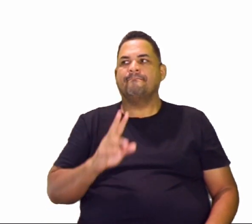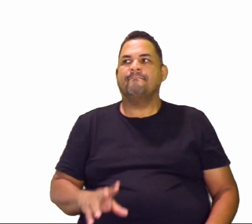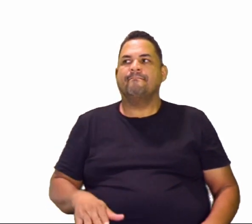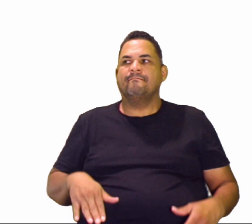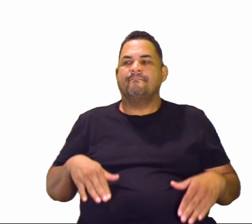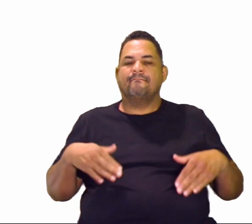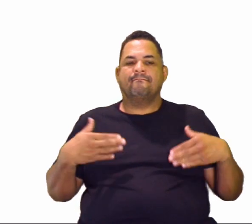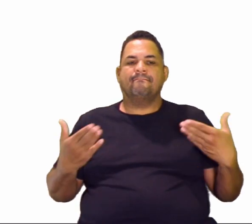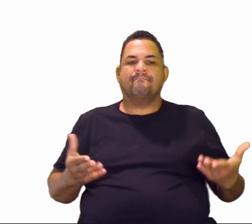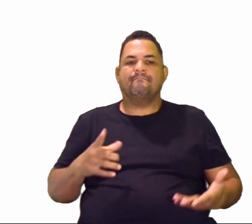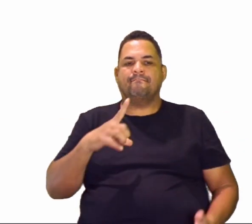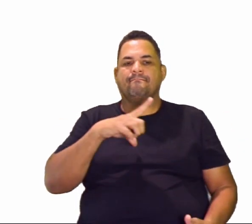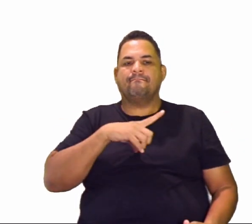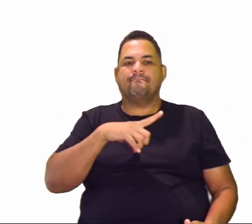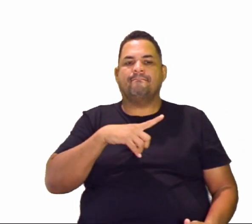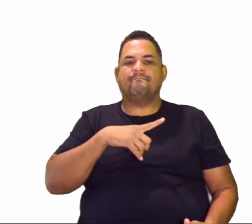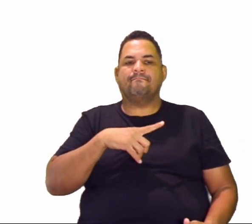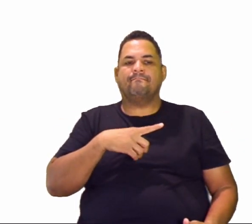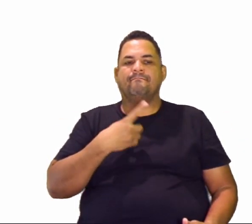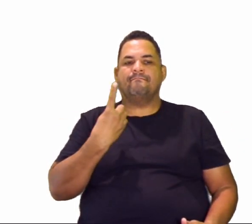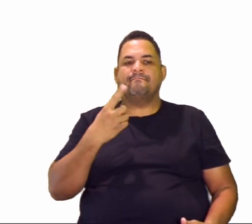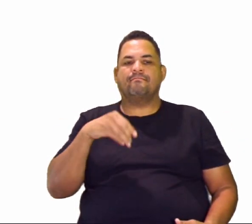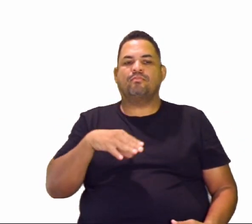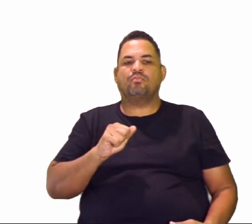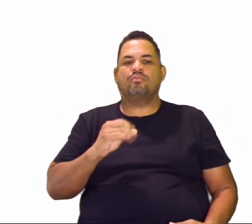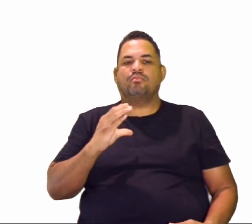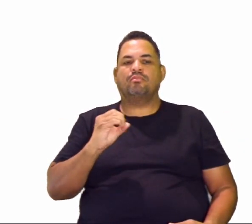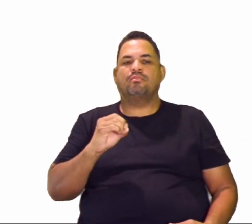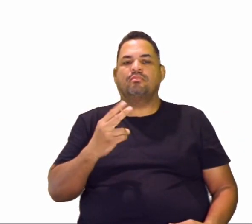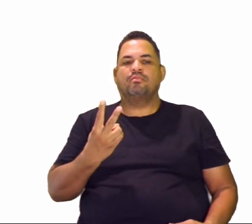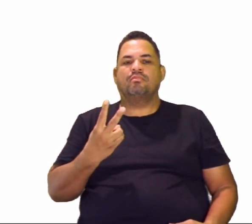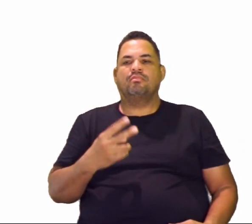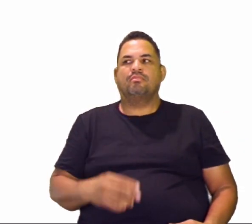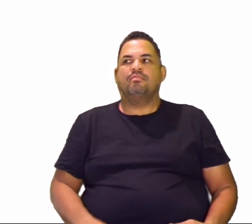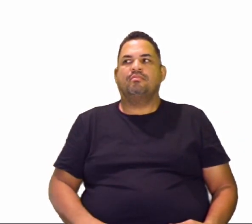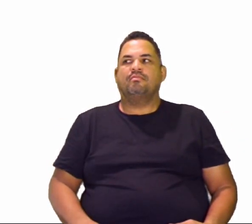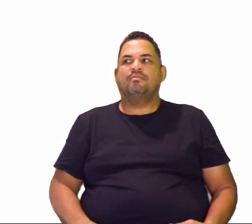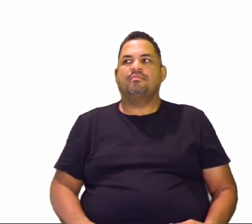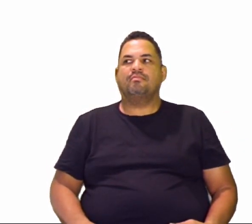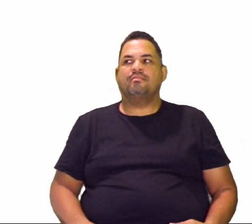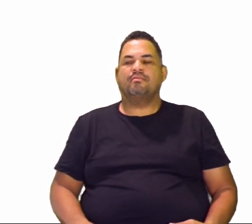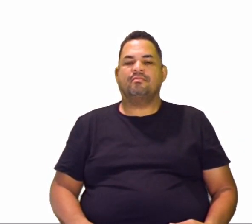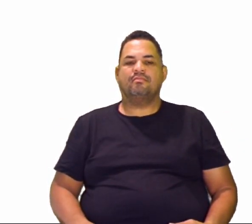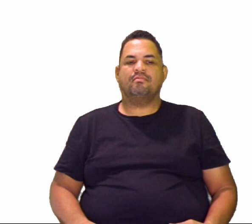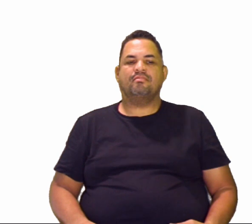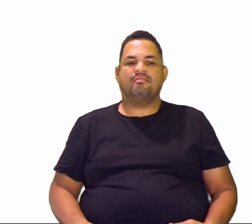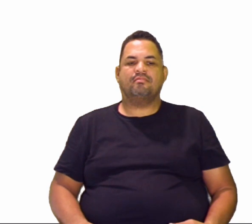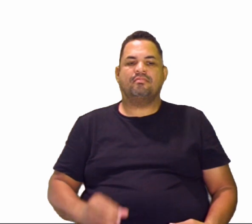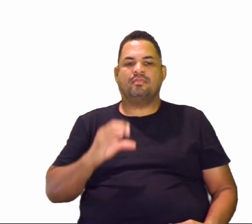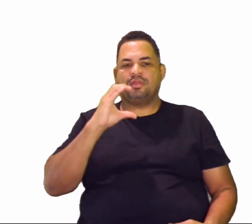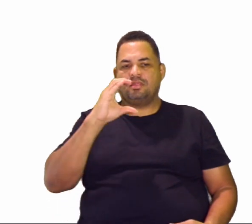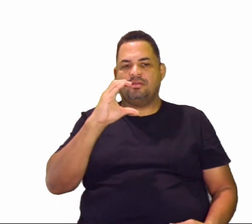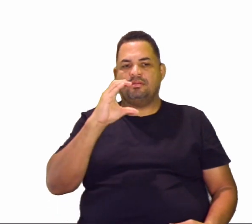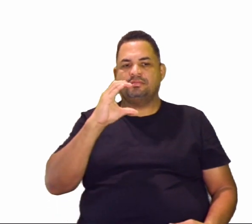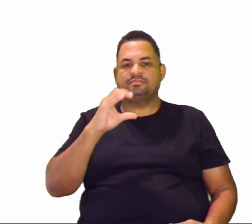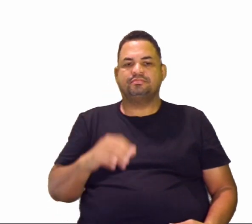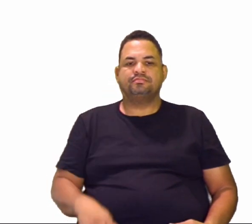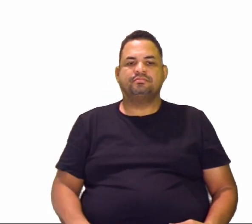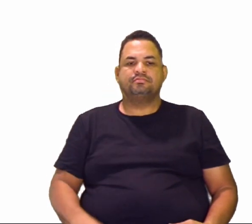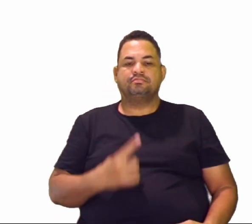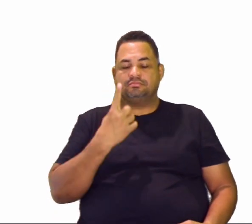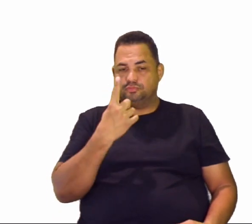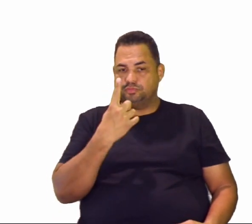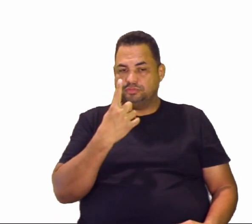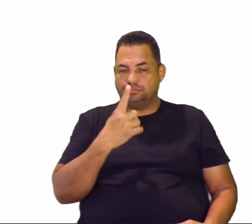Quando você tem um mol de CO2, é bom você saber que o carbono vale